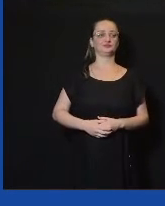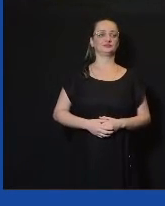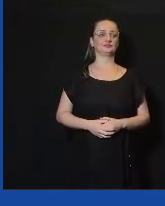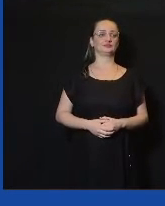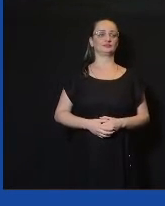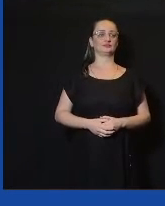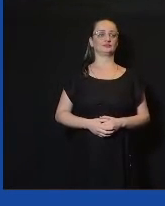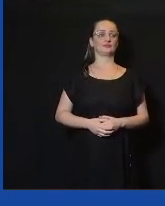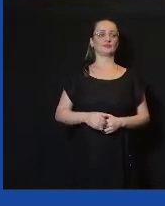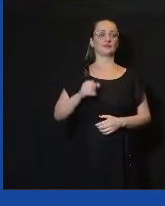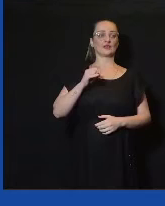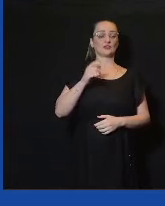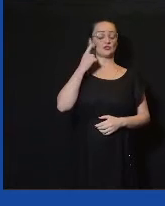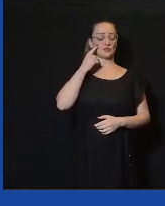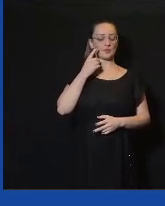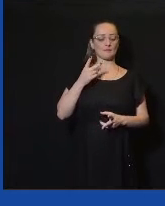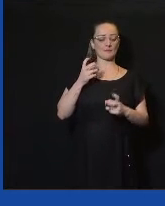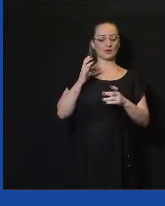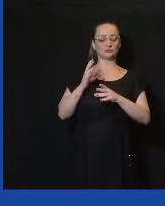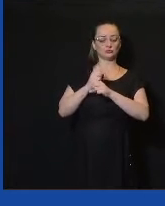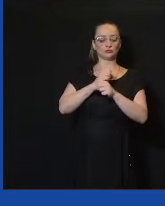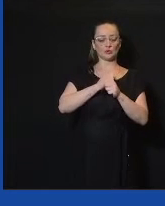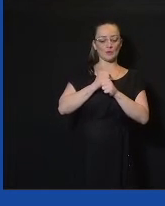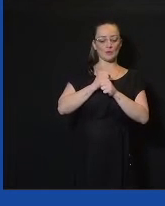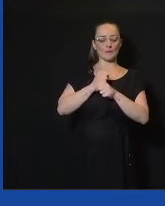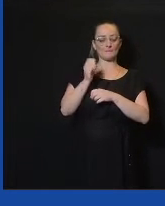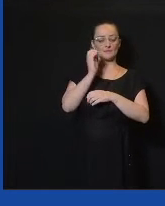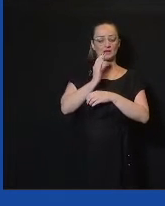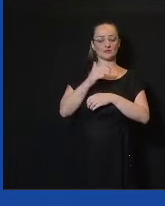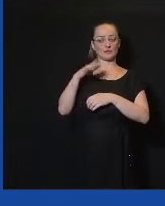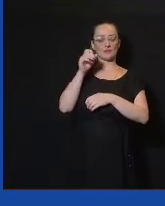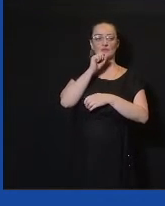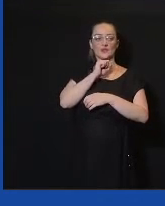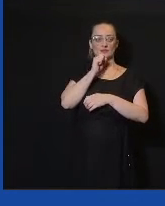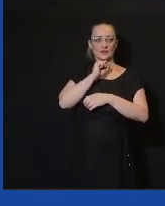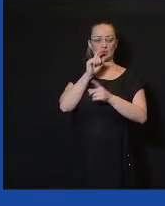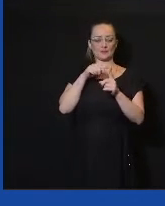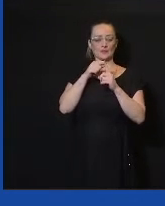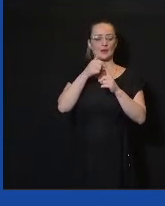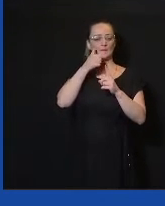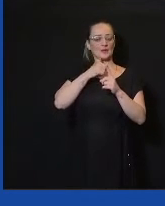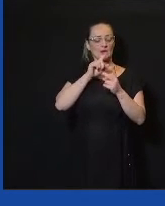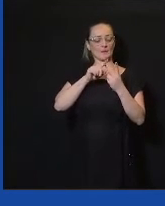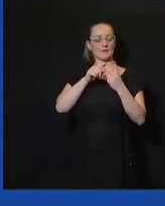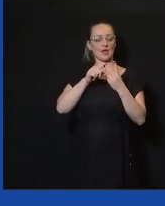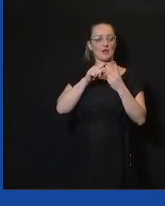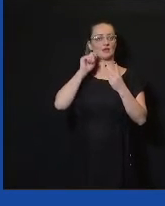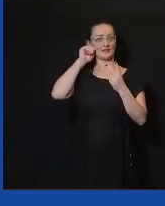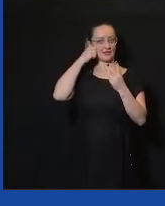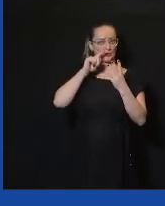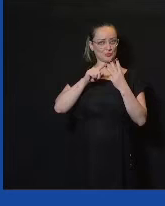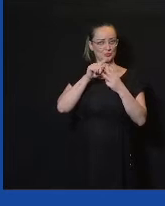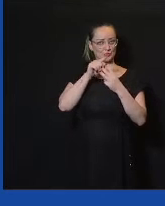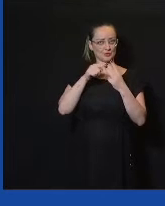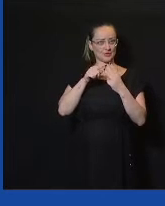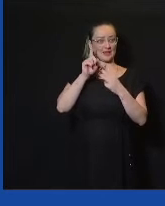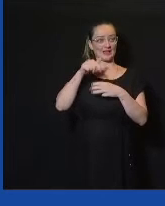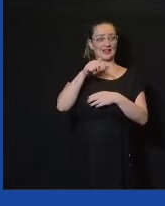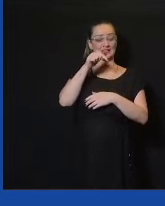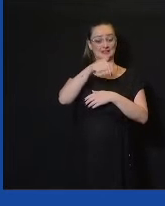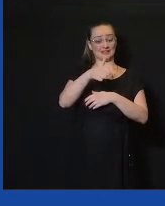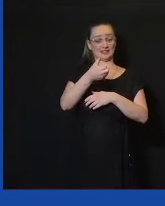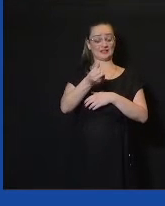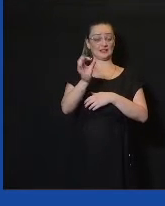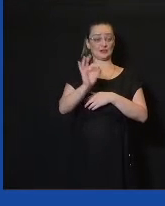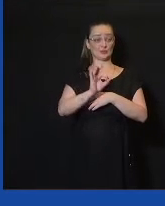Se a gente soma os brasileiros mais velhos, as mulheres e os negros, nós estamos falando de 76%